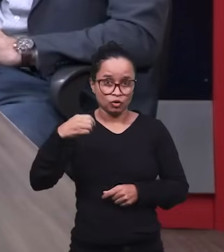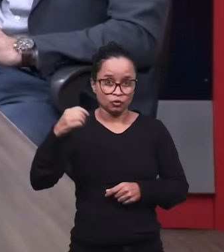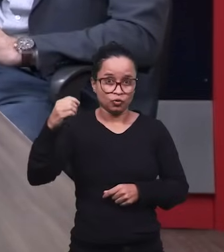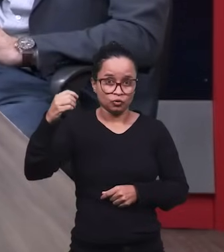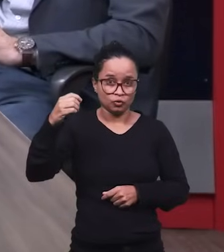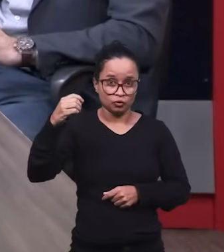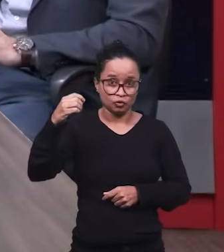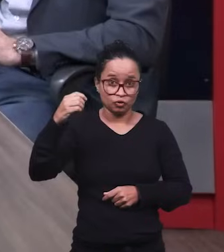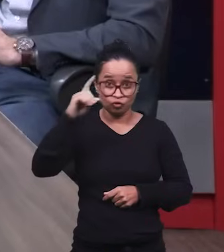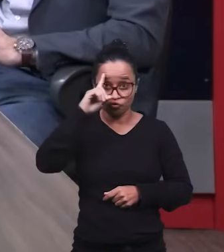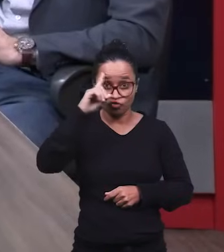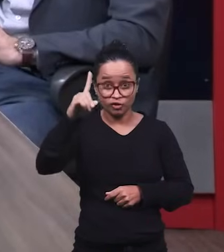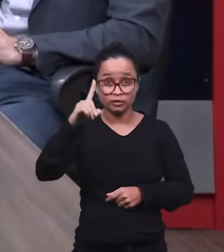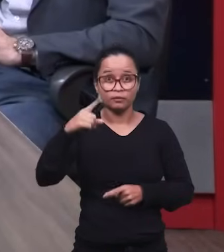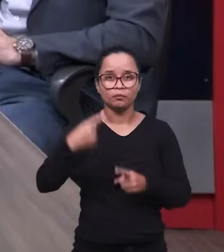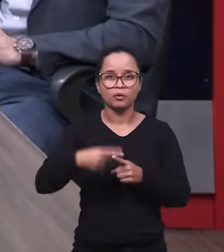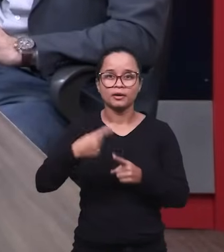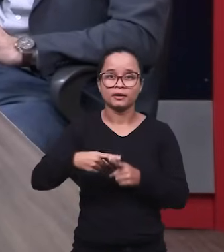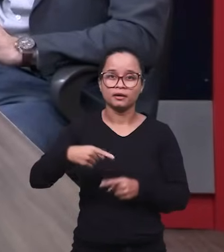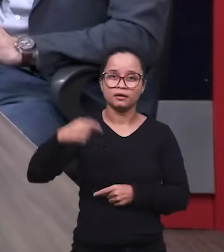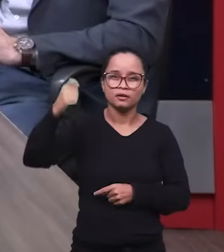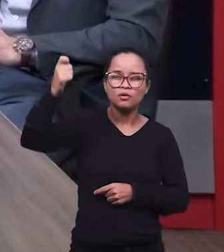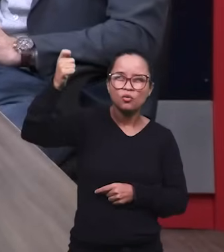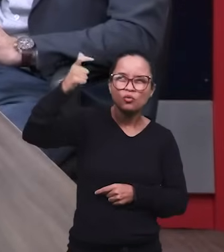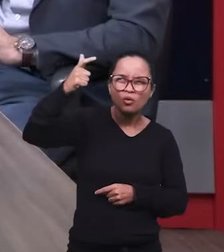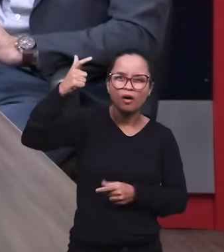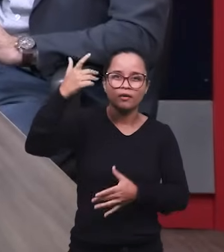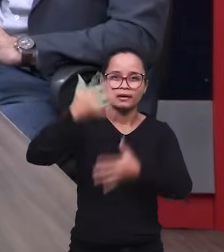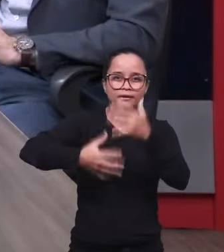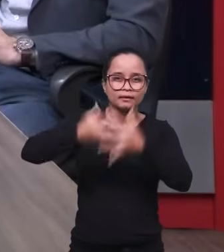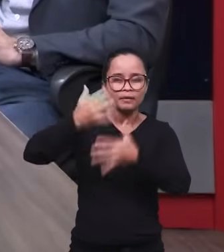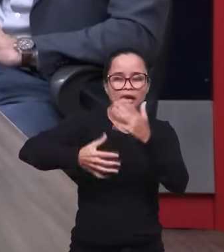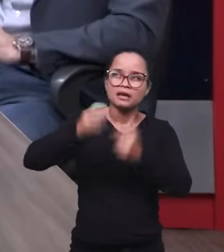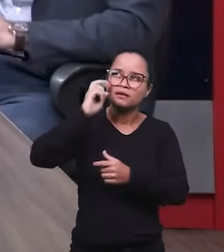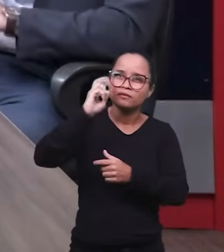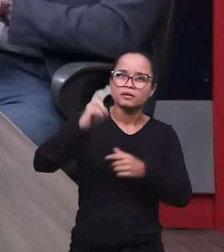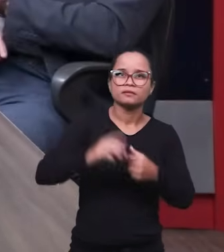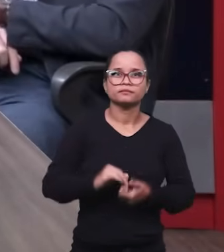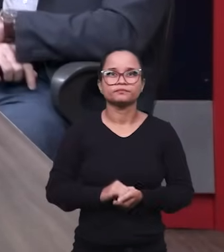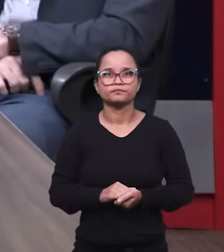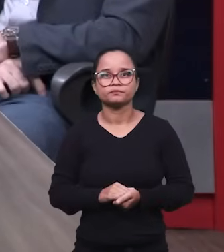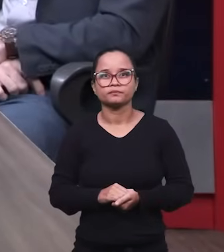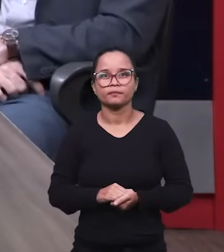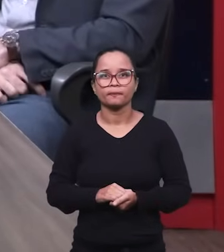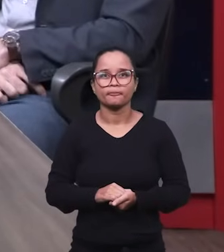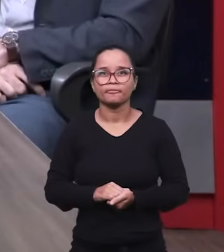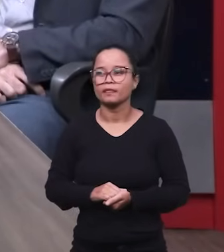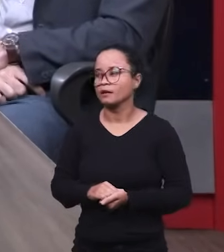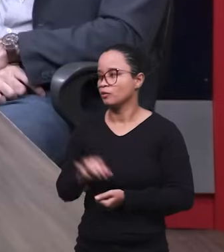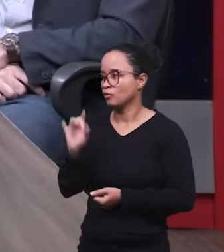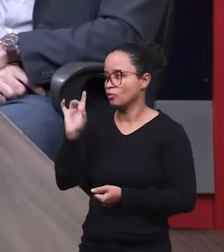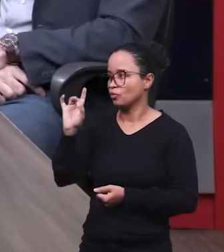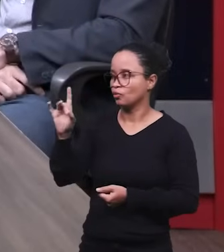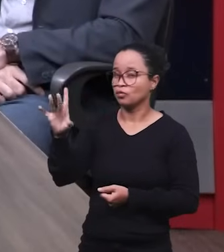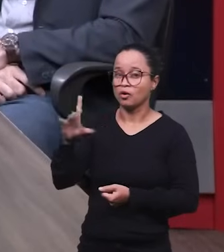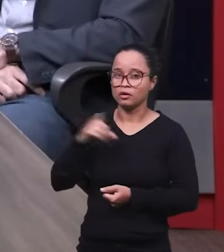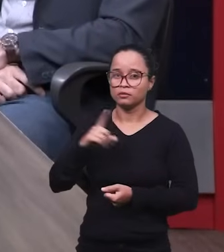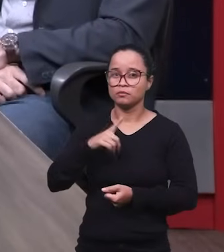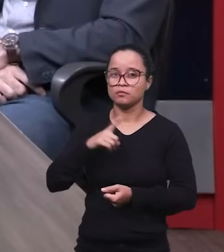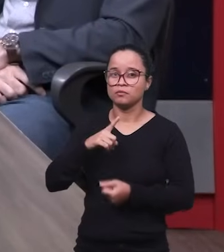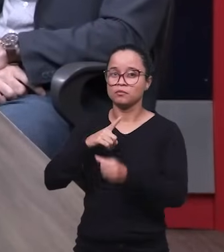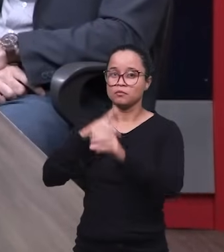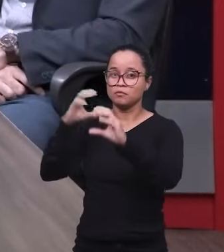dia, porque o Sol atrapalharia a visão. Foi falado com ele que só no eclipse